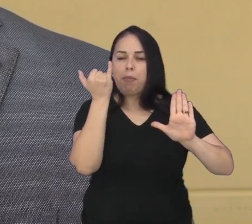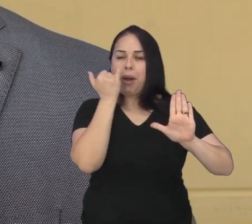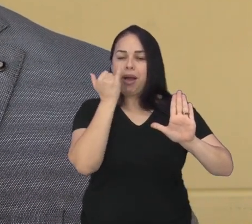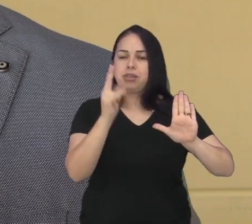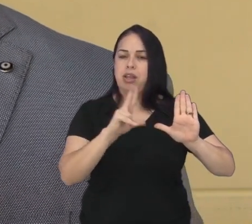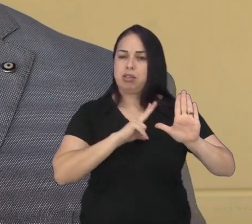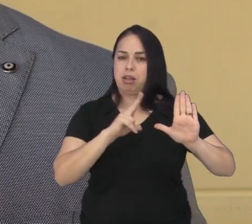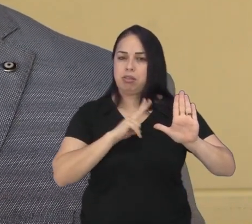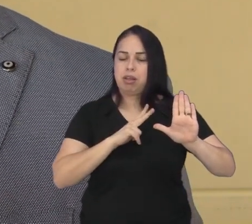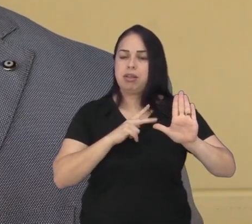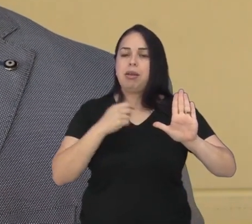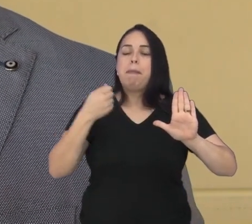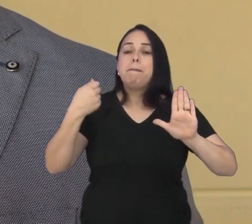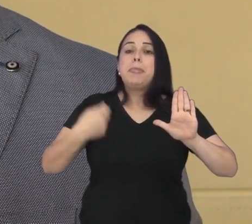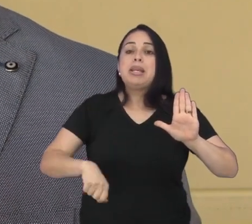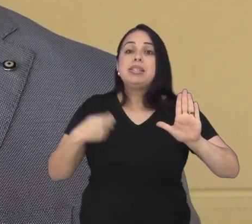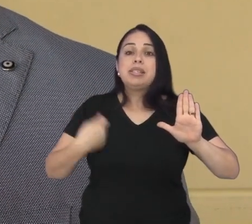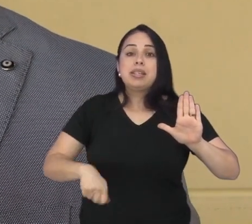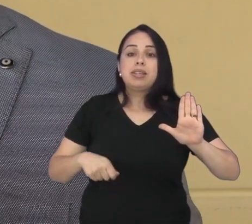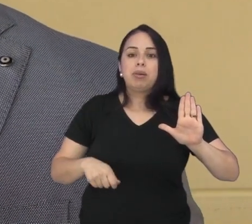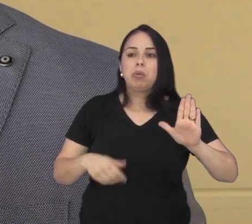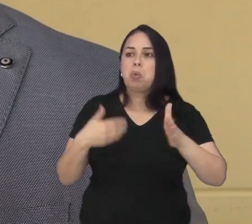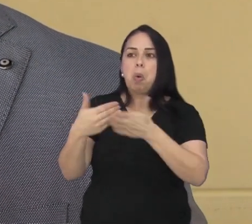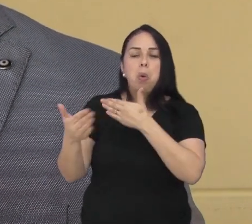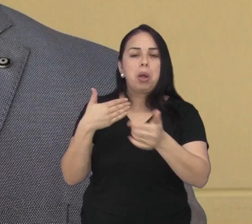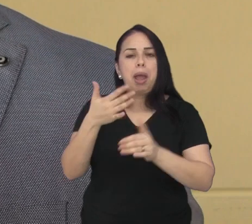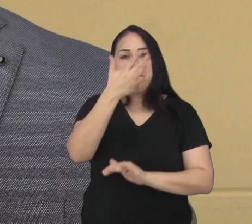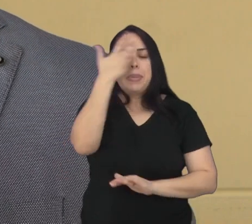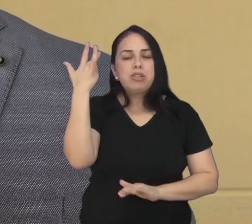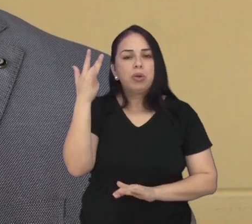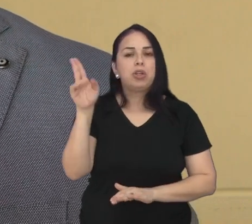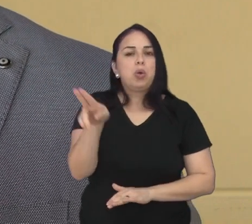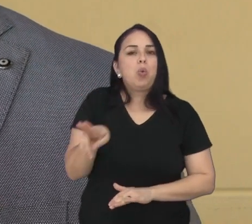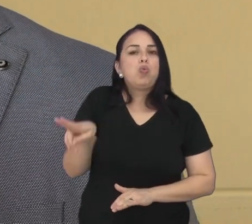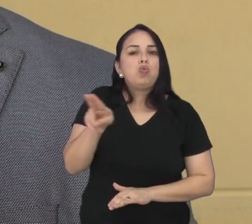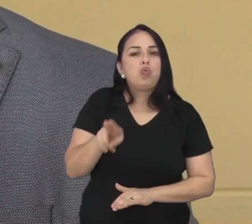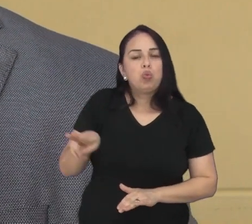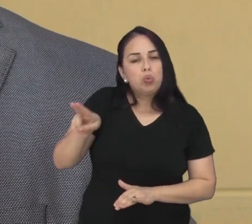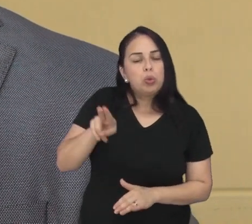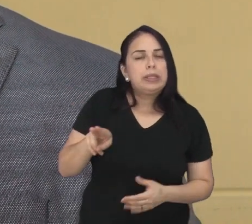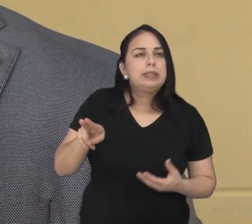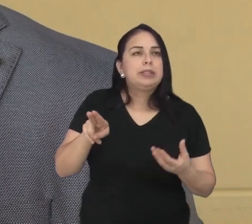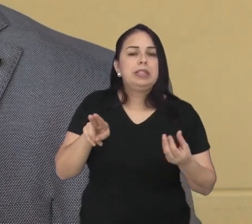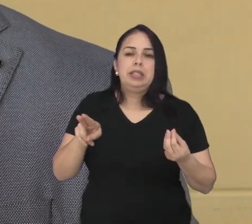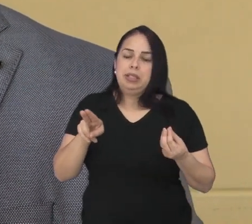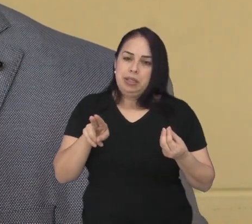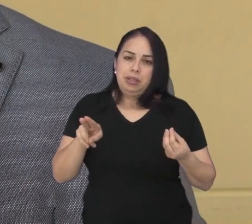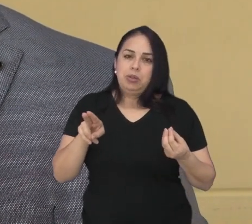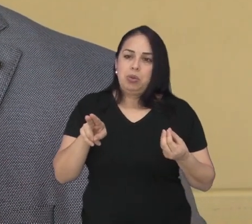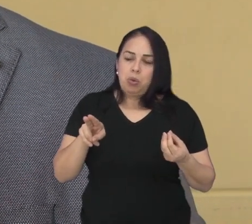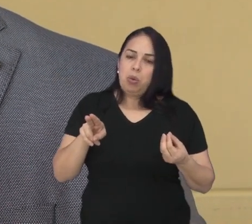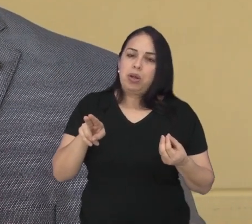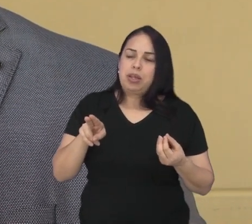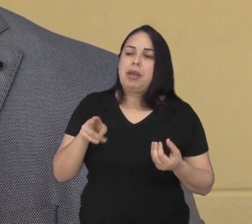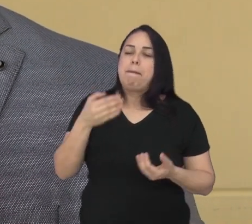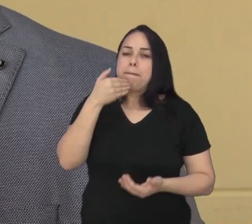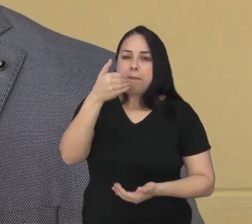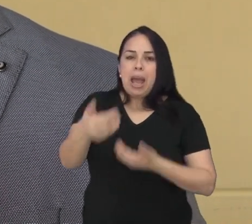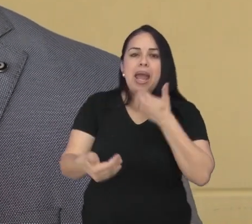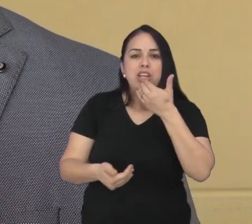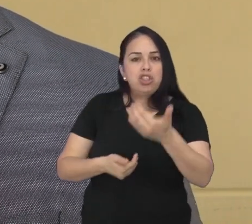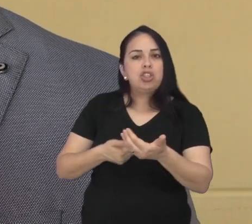ela obriga qualquer pessoa que use e colha